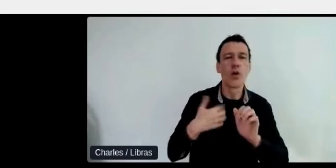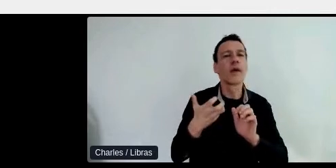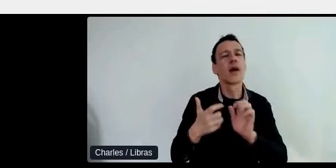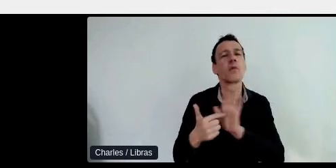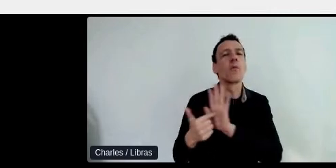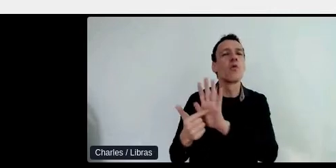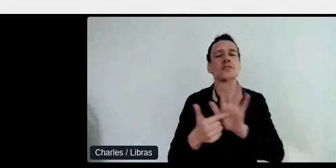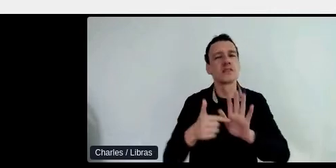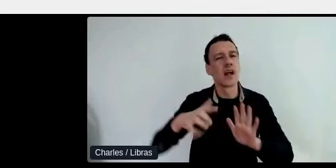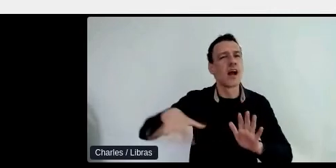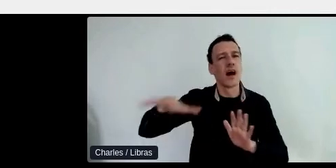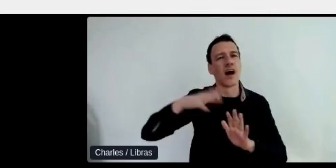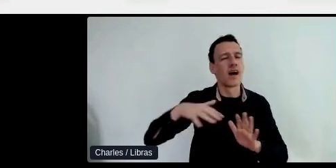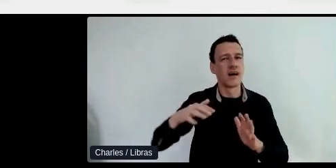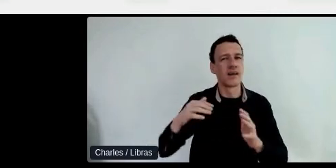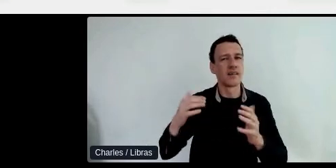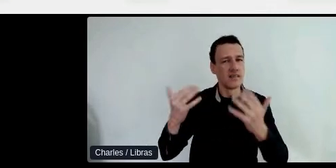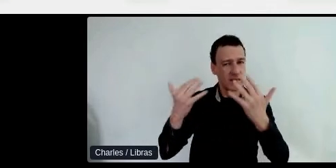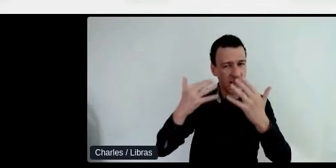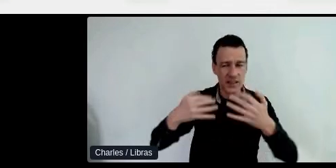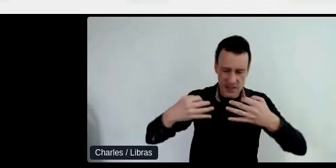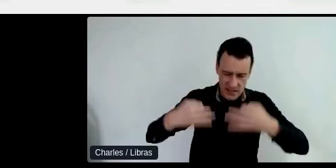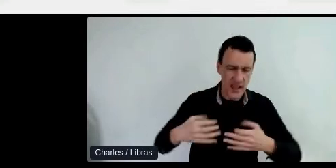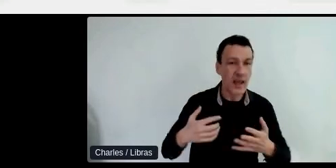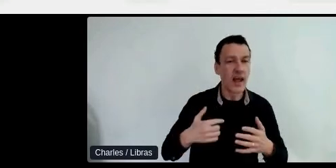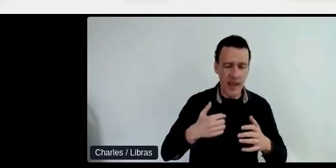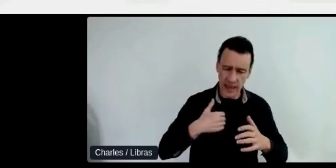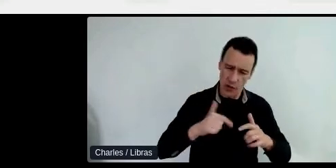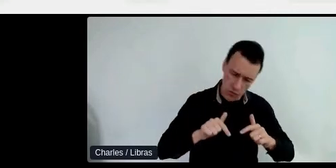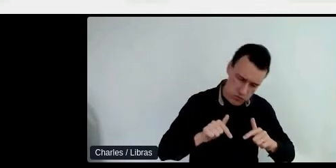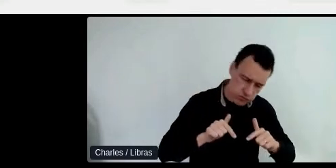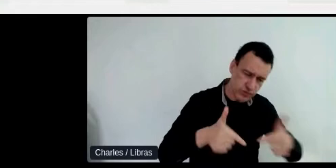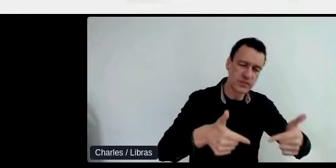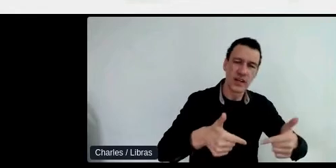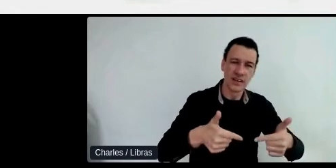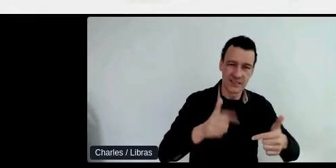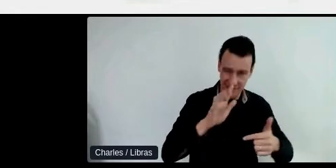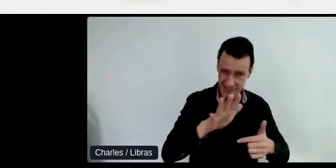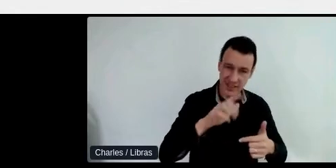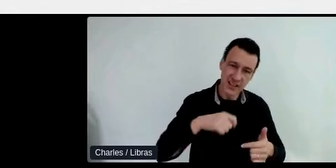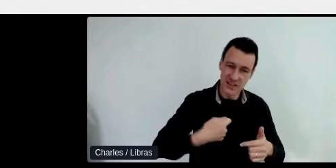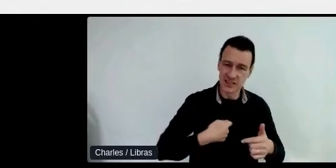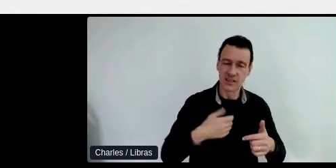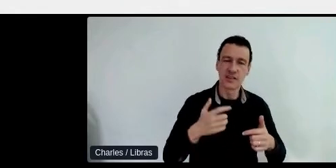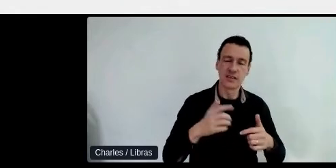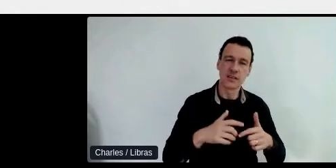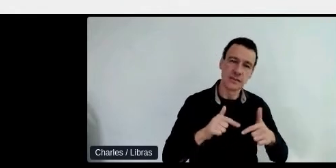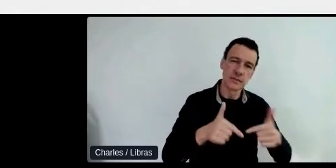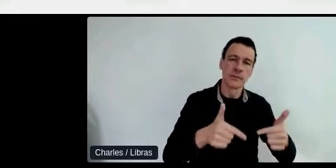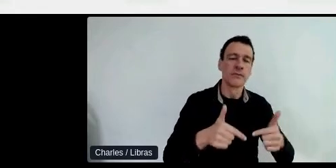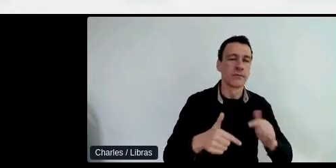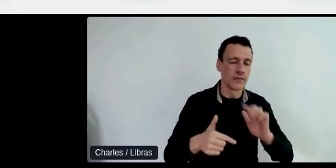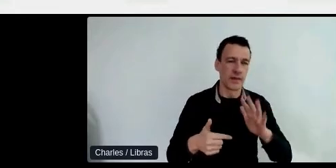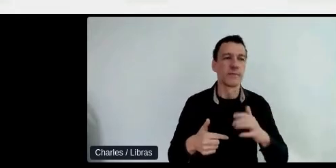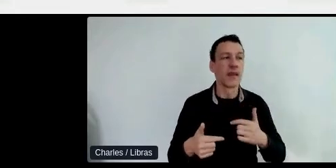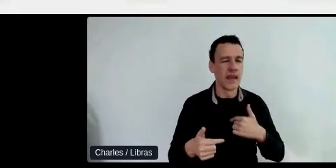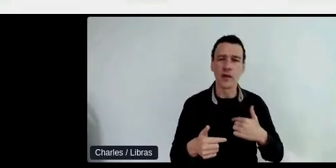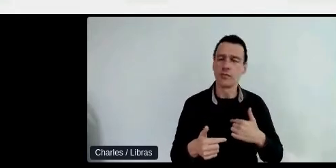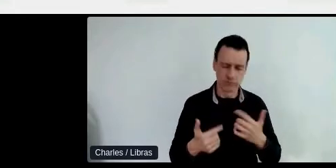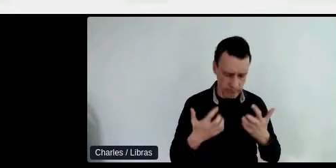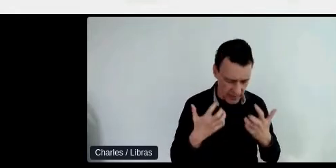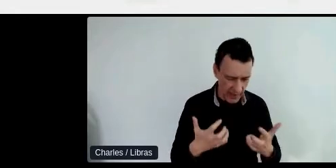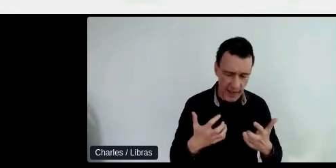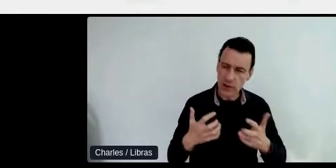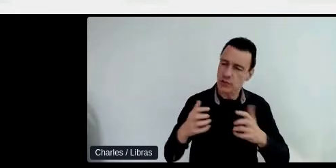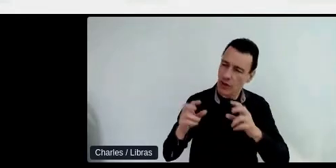tá? Se eu não tomo a atitude de olhar para esse público, para olhar para a diversidade